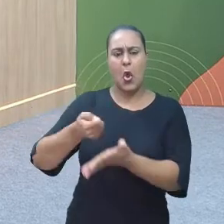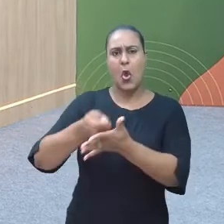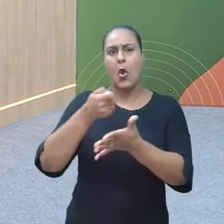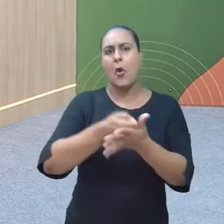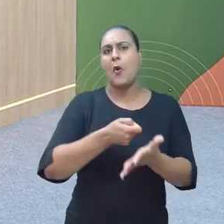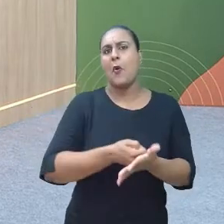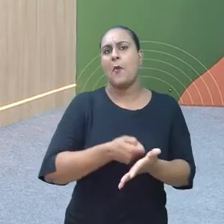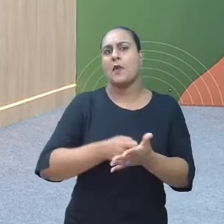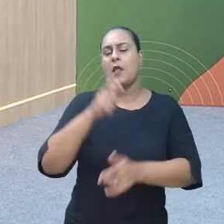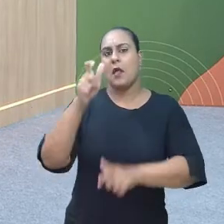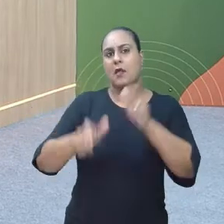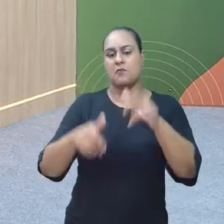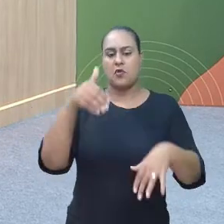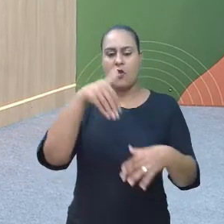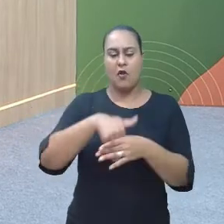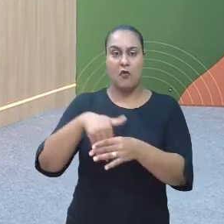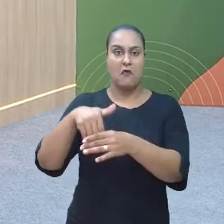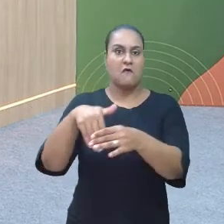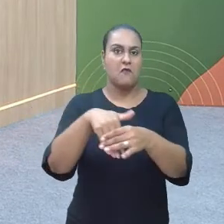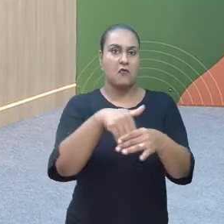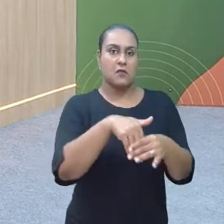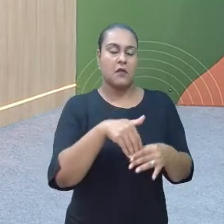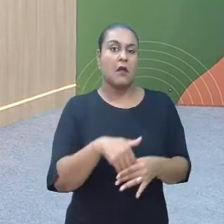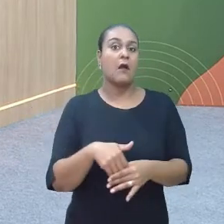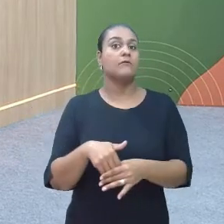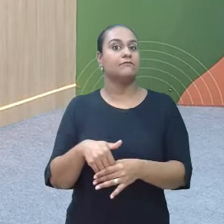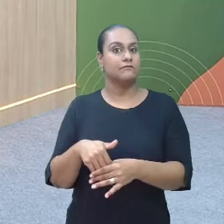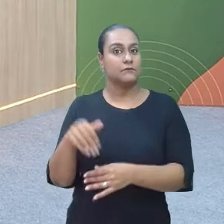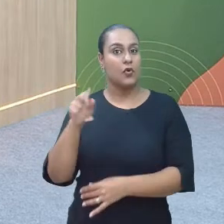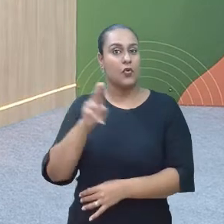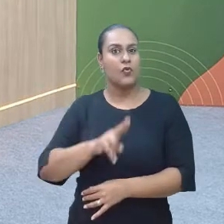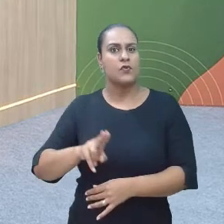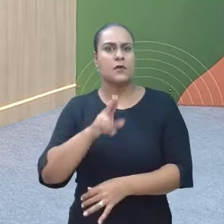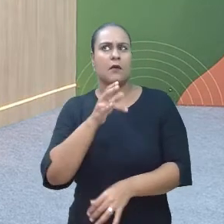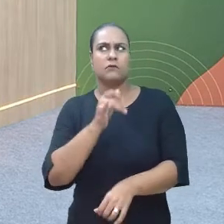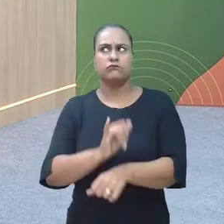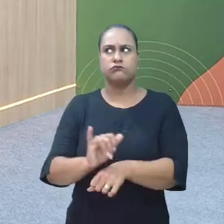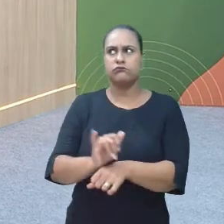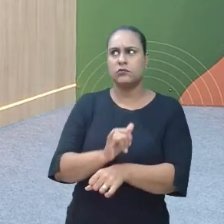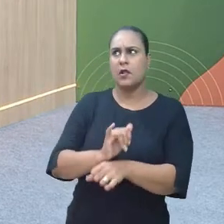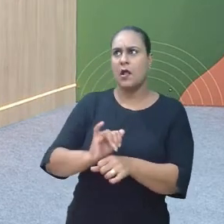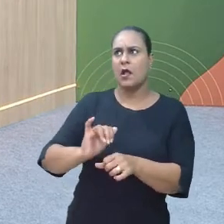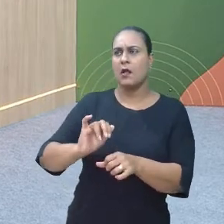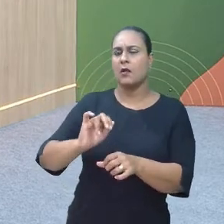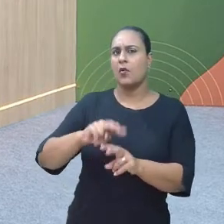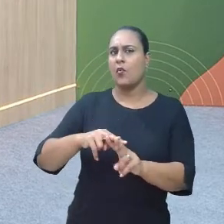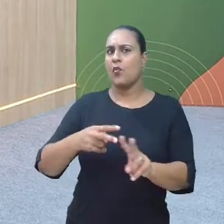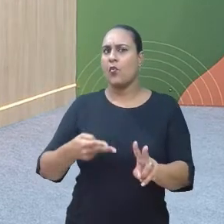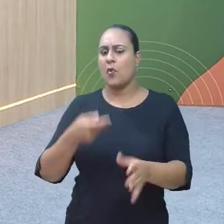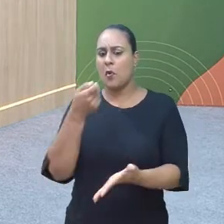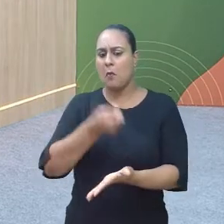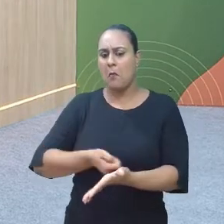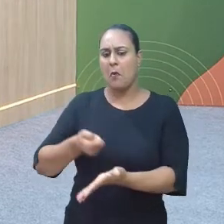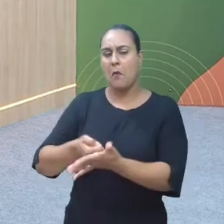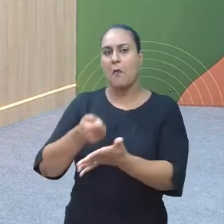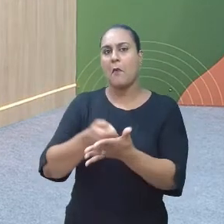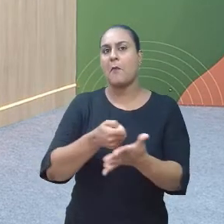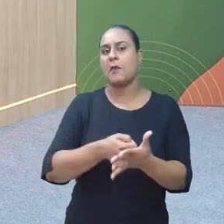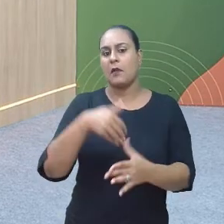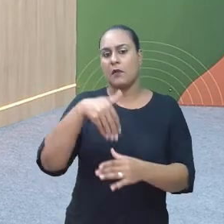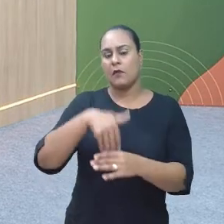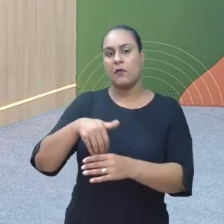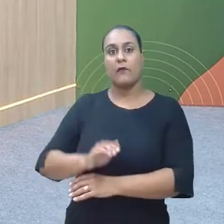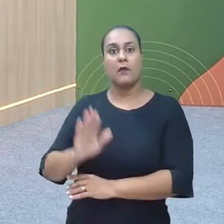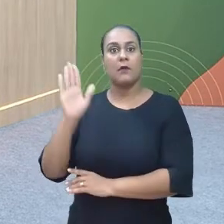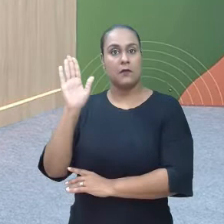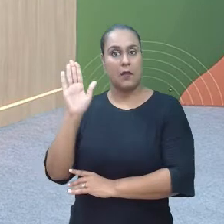trabalhadores, as pessoas a votarem o que eles querem, usar meios, recursos, né, para obrigar as pessoas a votarem nos seus candidatos ou